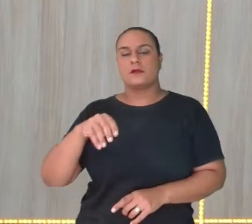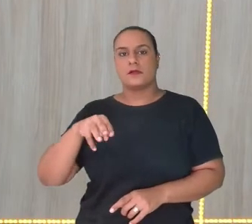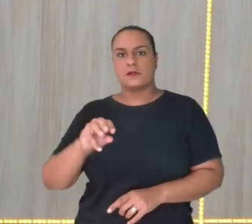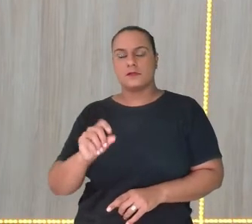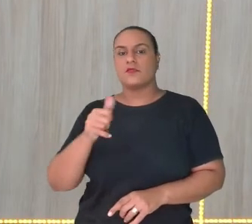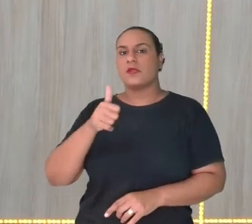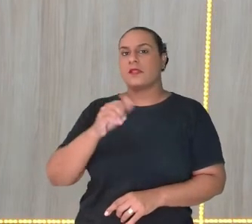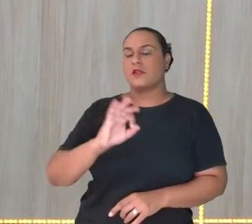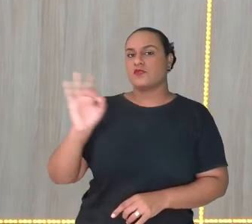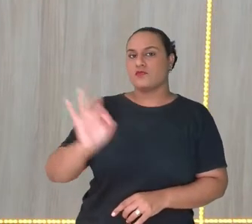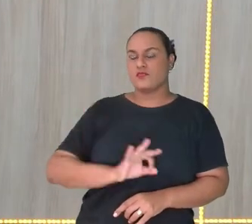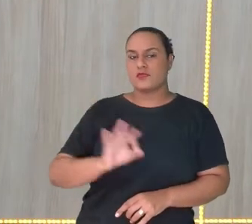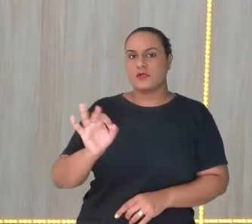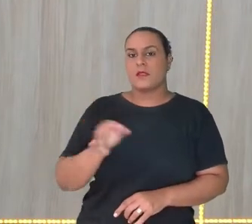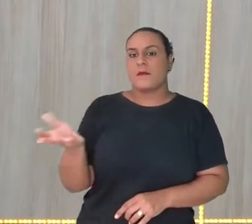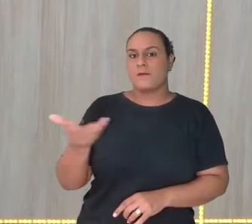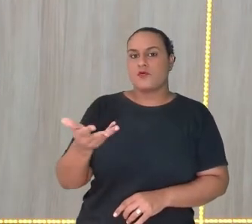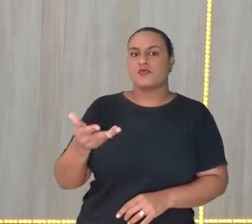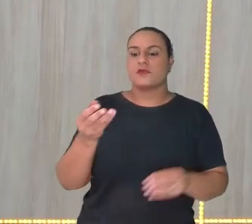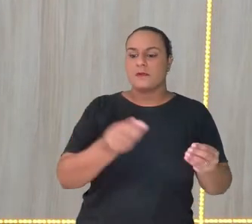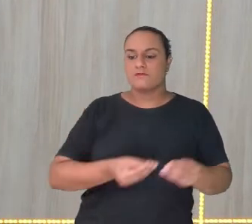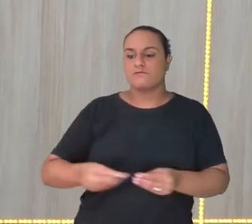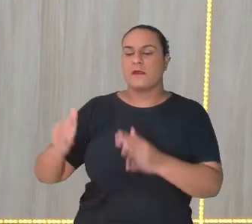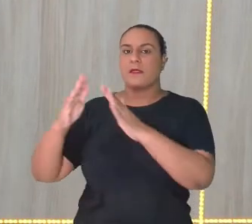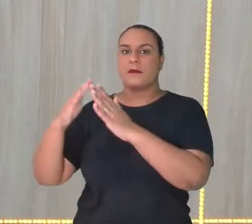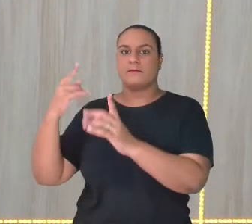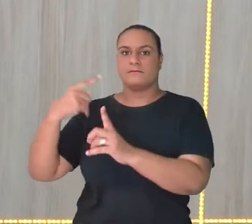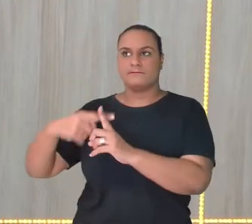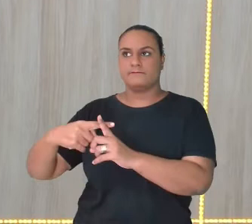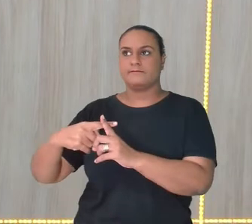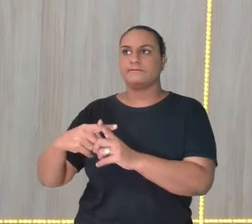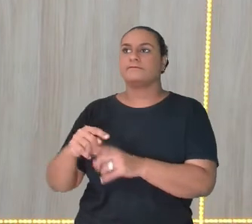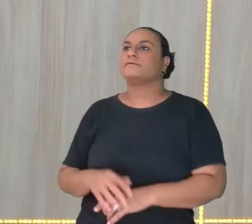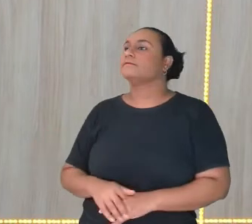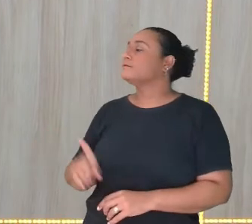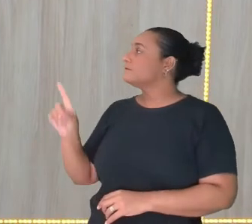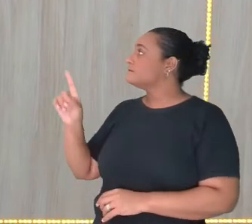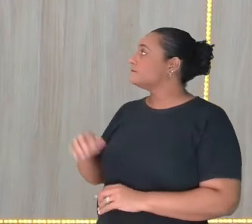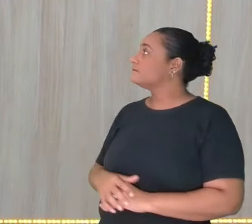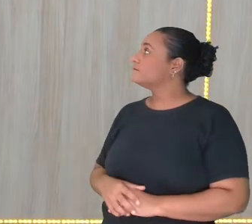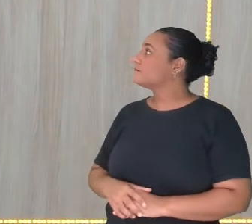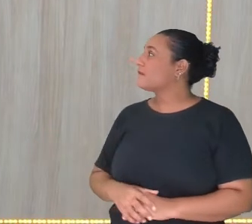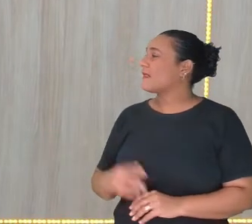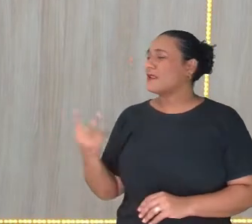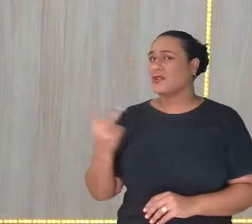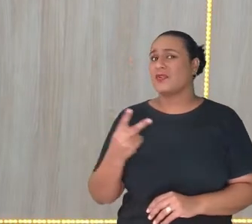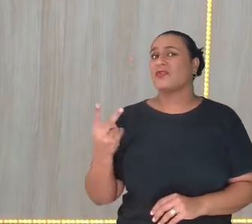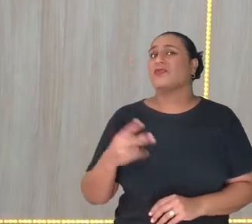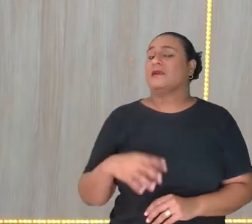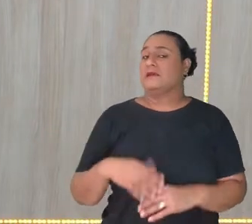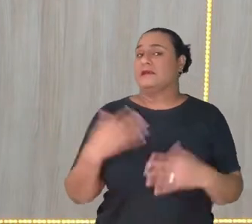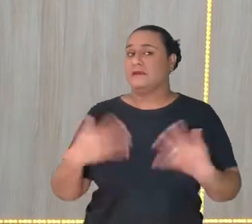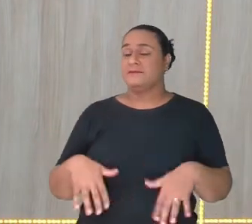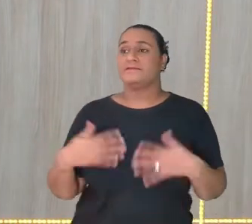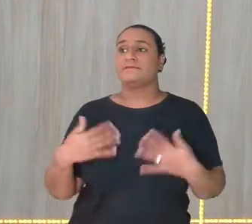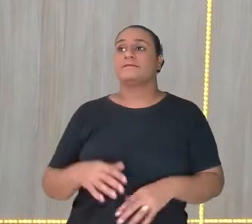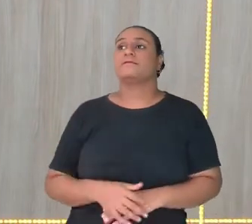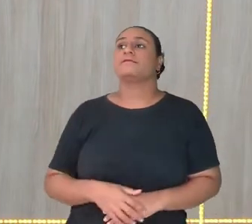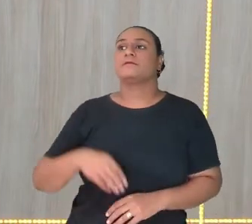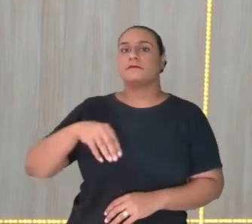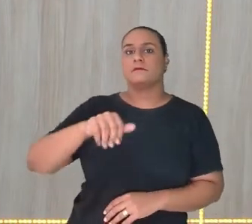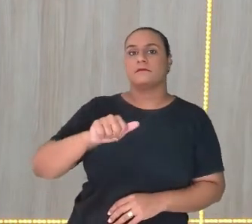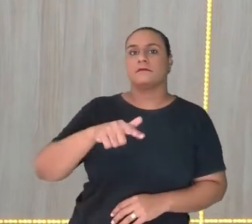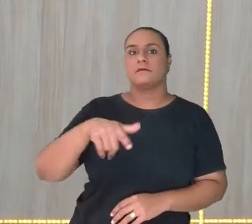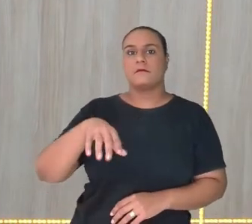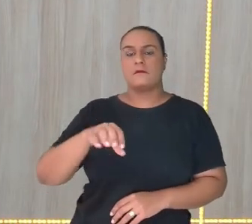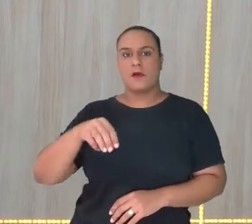para a igreja. E aqui tem uma questão, eu acho isso aqui, esses dois aqui, uma tremenda fuleiragem, que era o seguinte: você tinha a mão